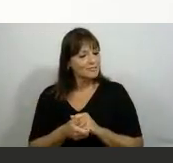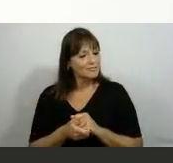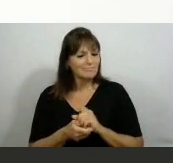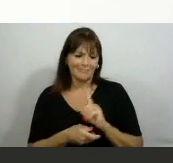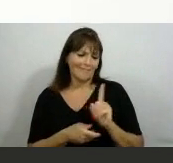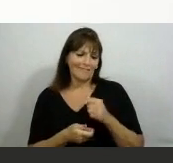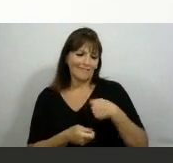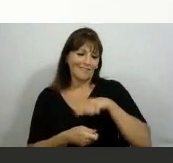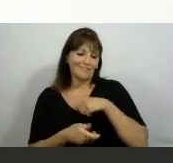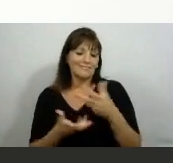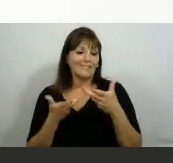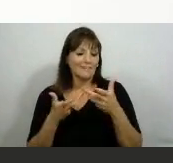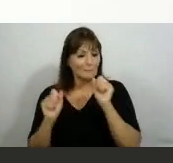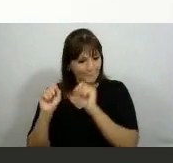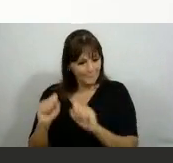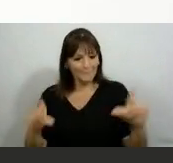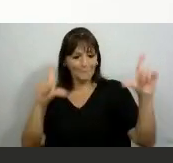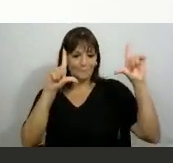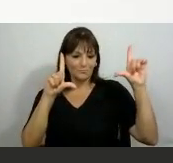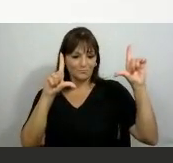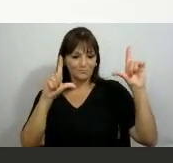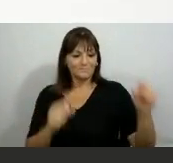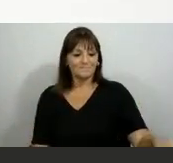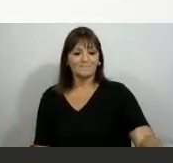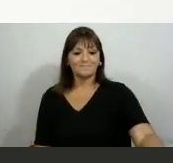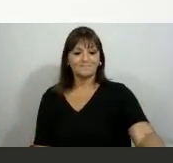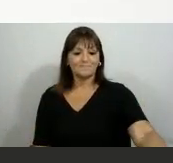Passa mais uma vez o slide.